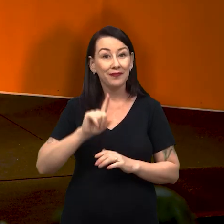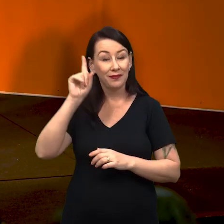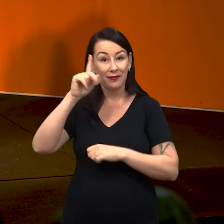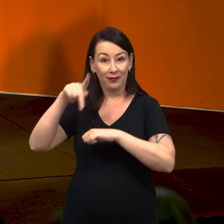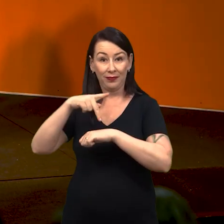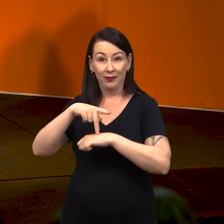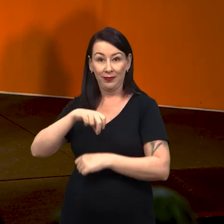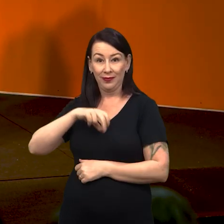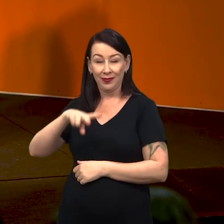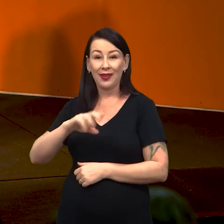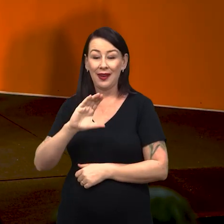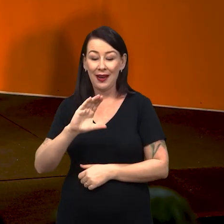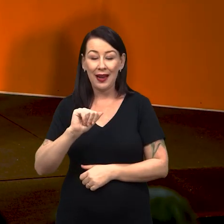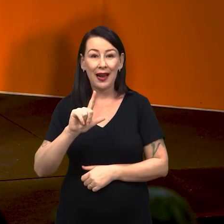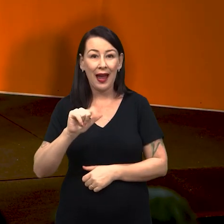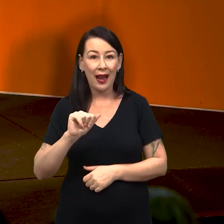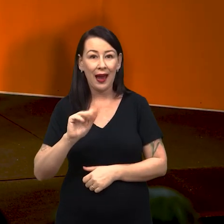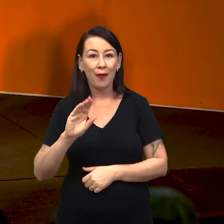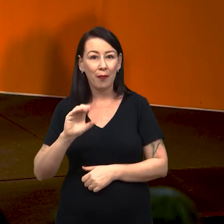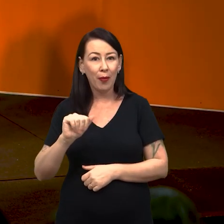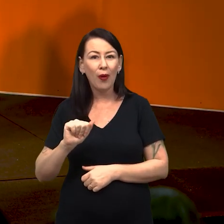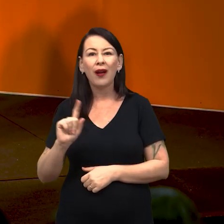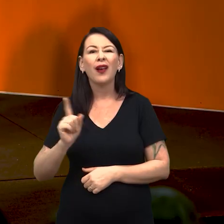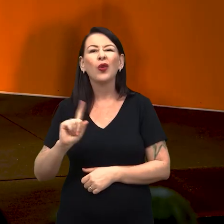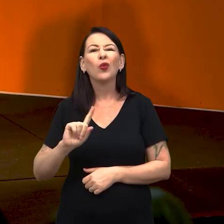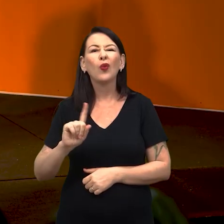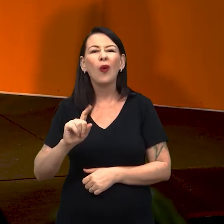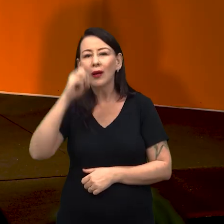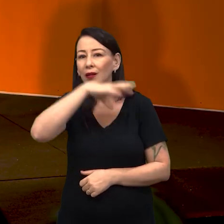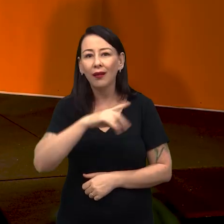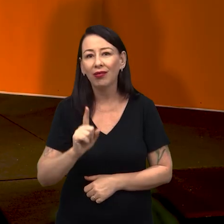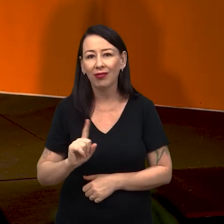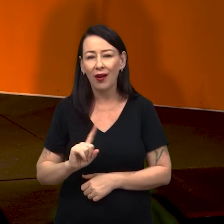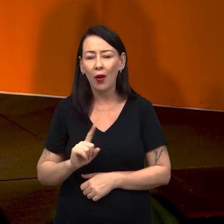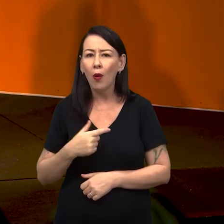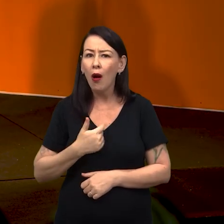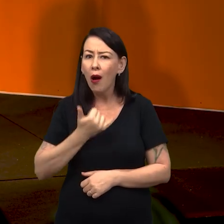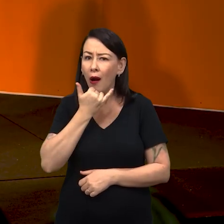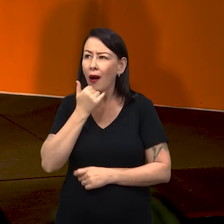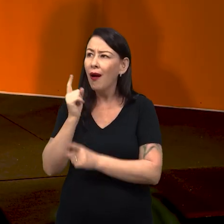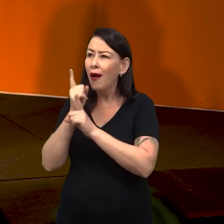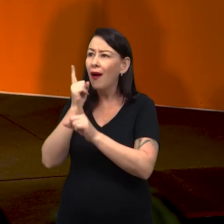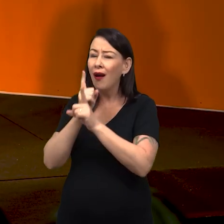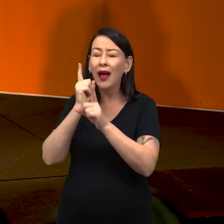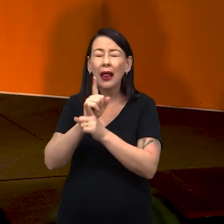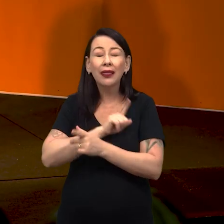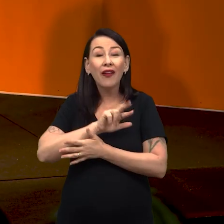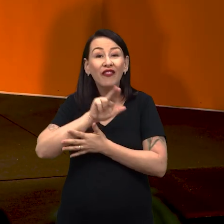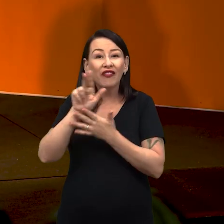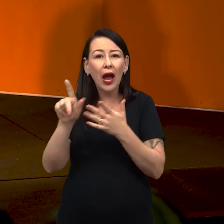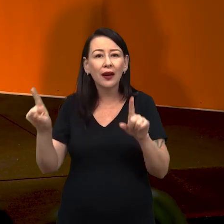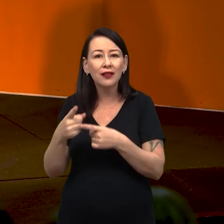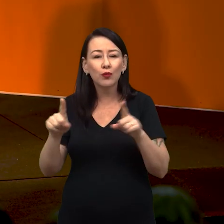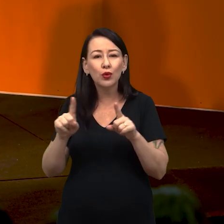Mas em Portugal, esse termo cala-boca não é uma coisa pejorativa. Então, eu encontrei centenas de